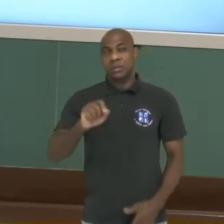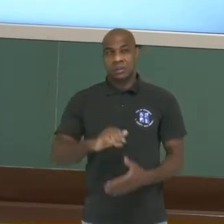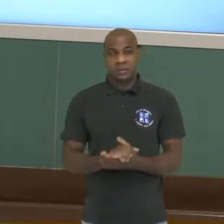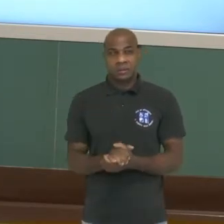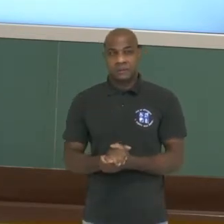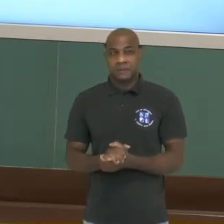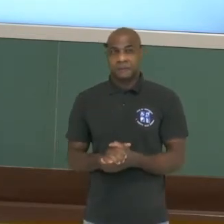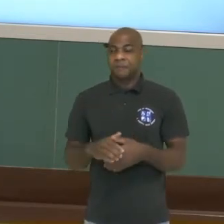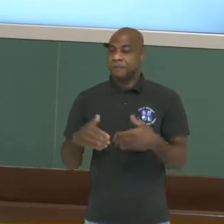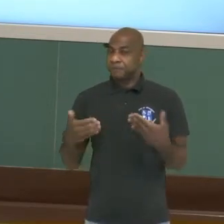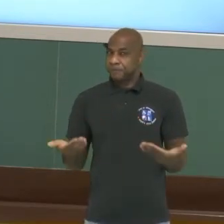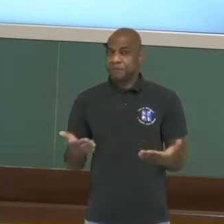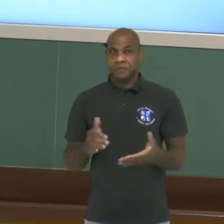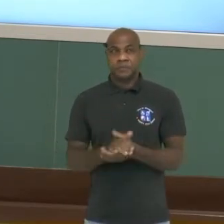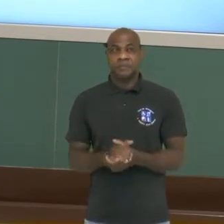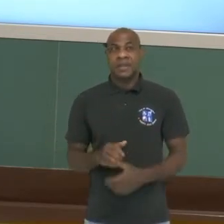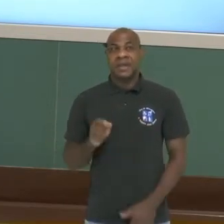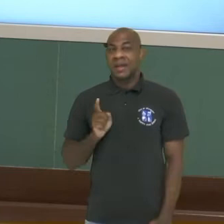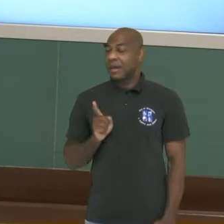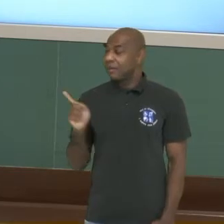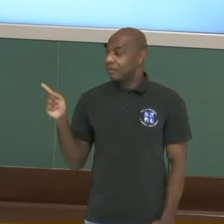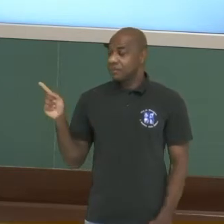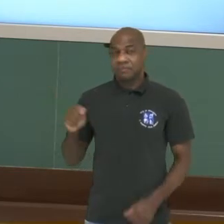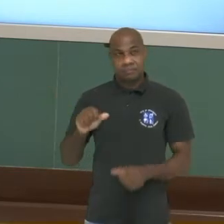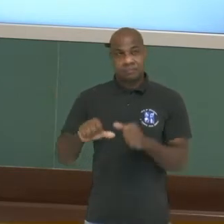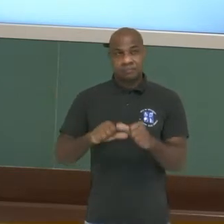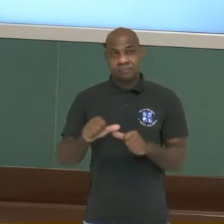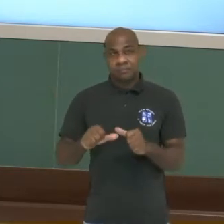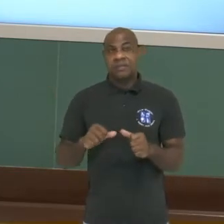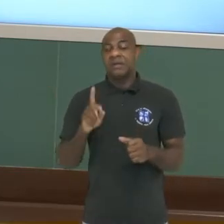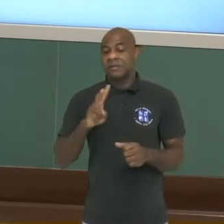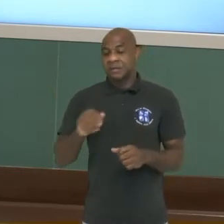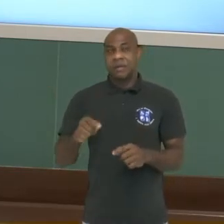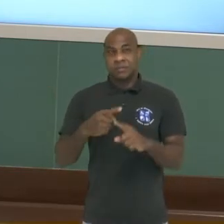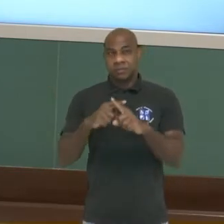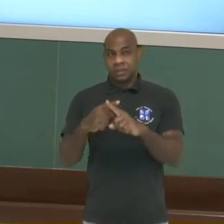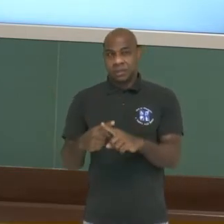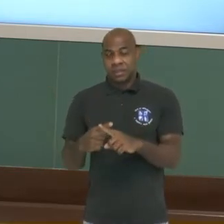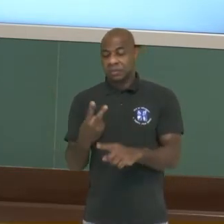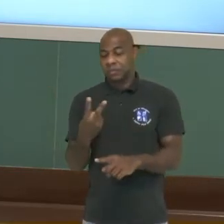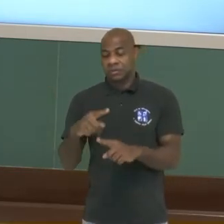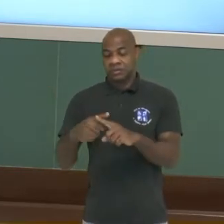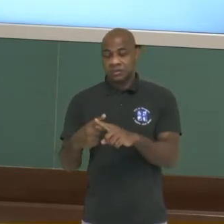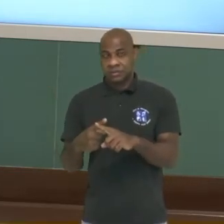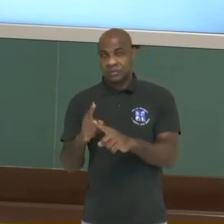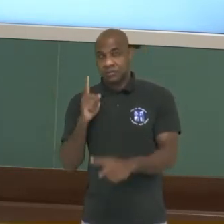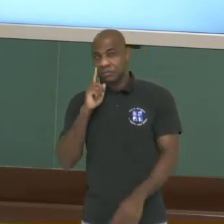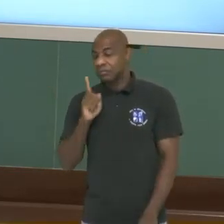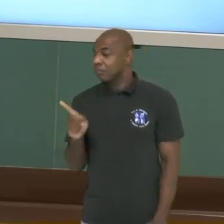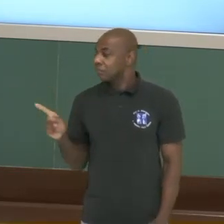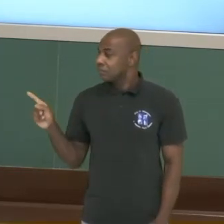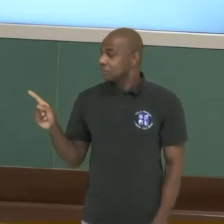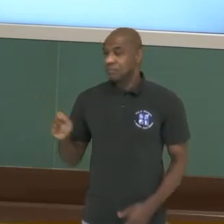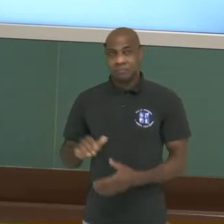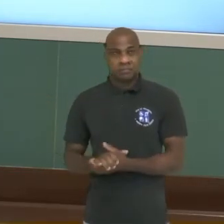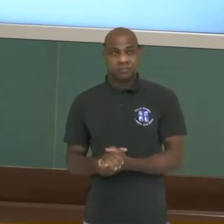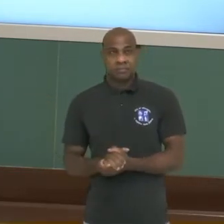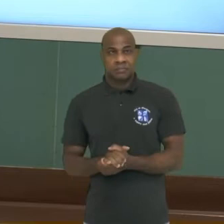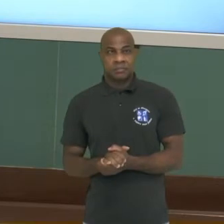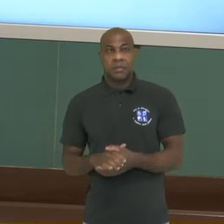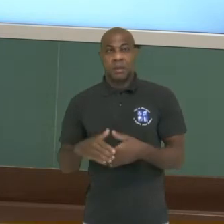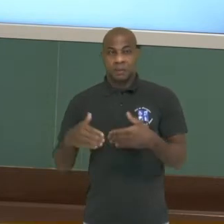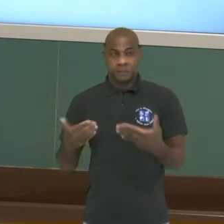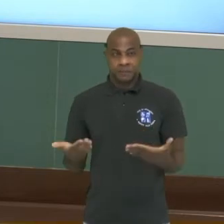a zero. Então, essa operação, vamos multiplicar aqui o 2 vezes x, 2x, 2 vezes 1,